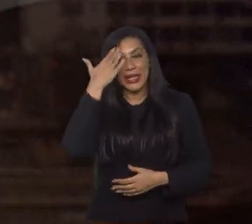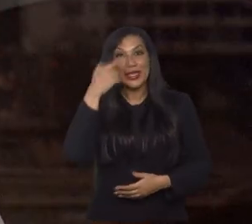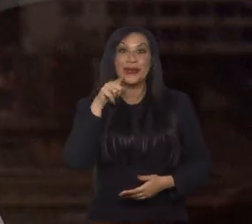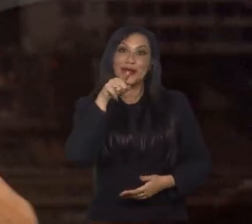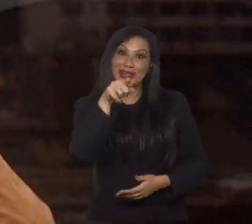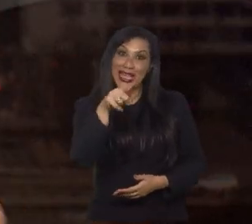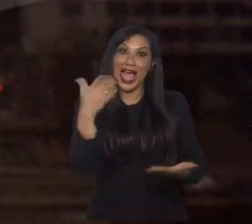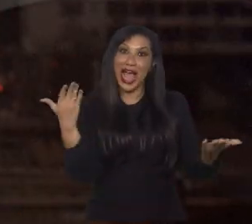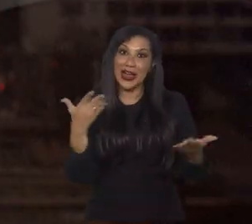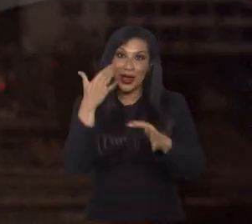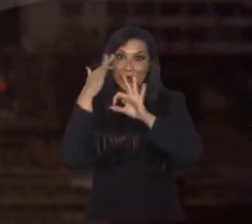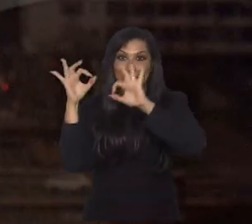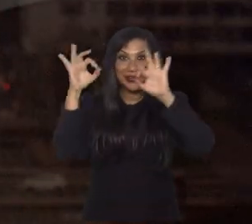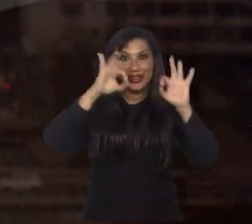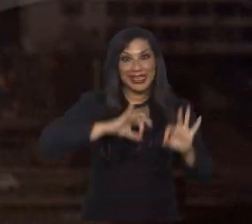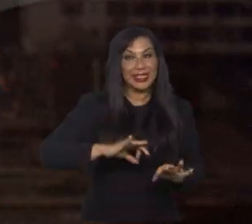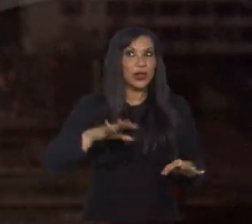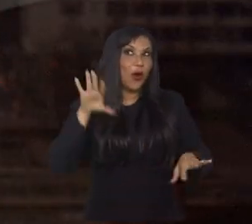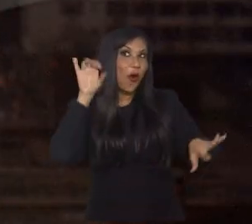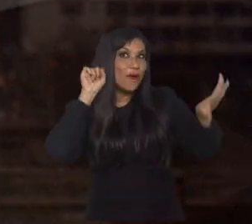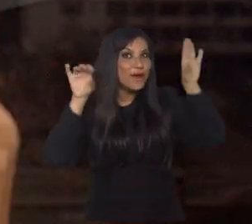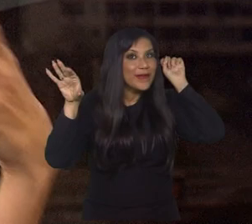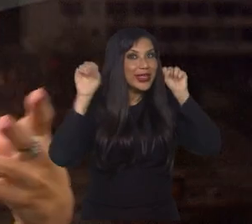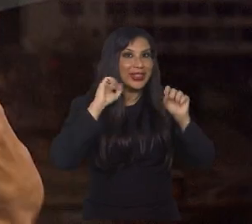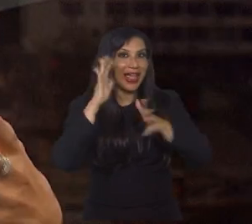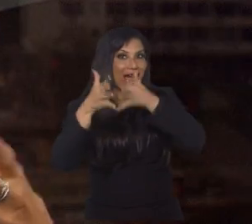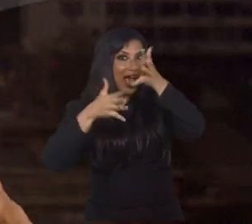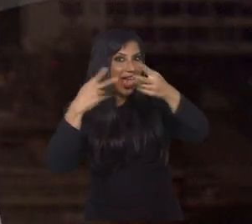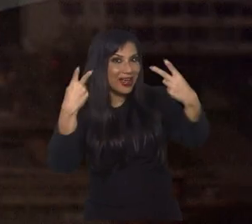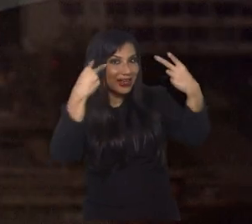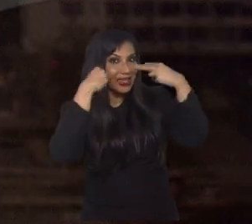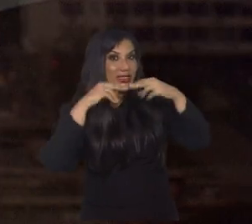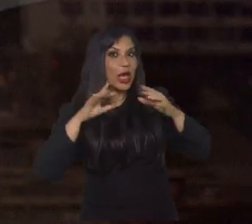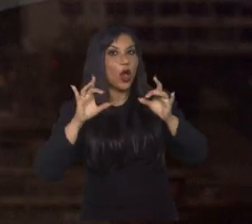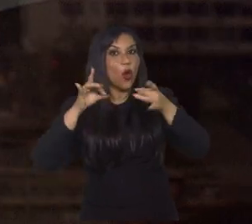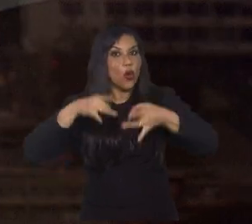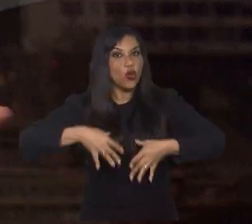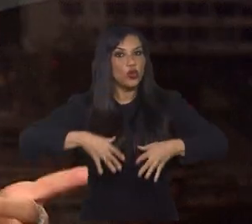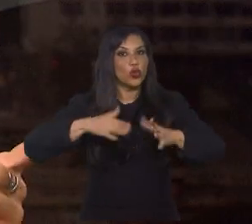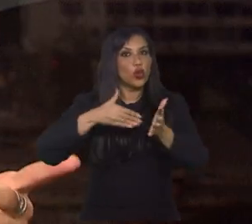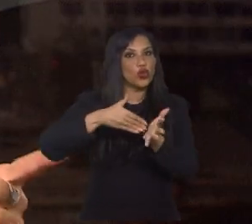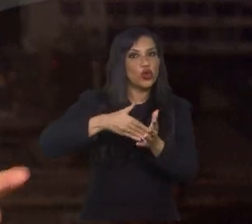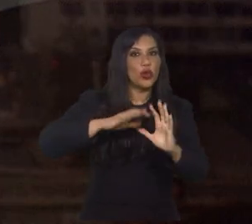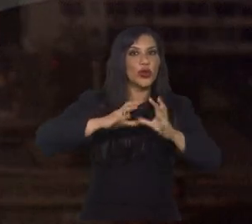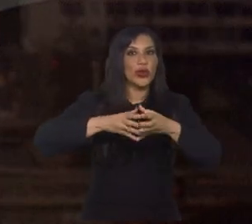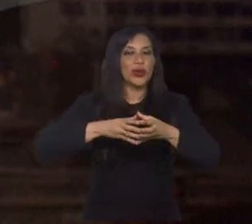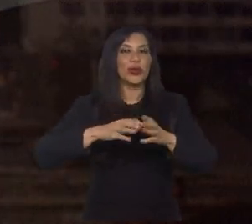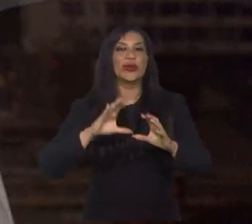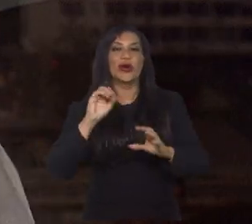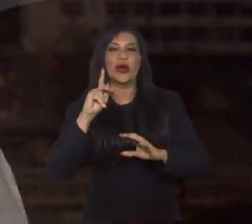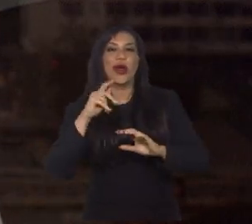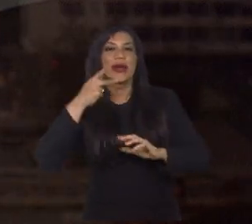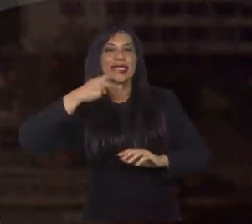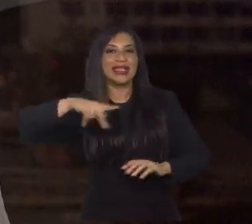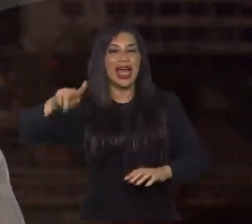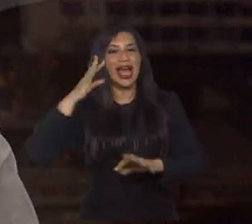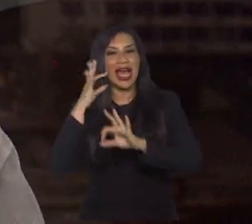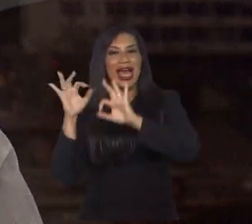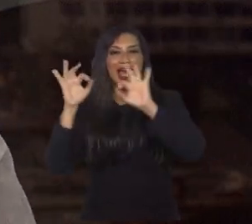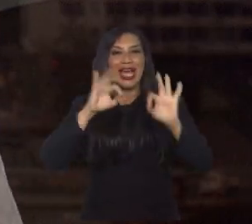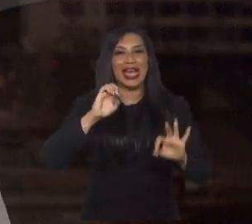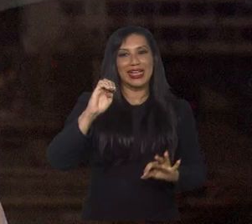você que está nos vendo e escutando, esse é o último grupo do Copa Delas, mas continue acompanhando os veículos da